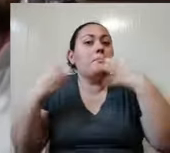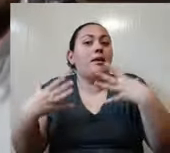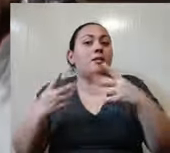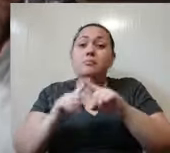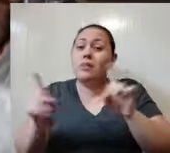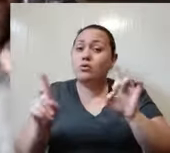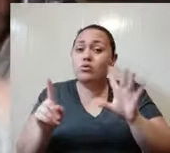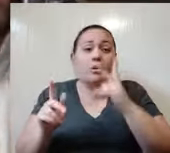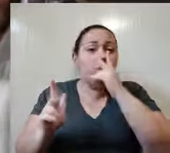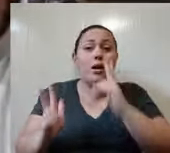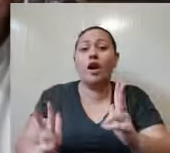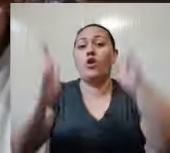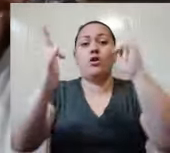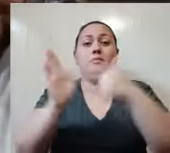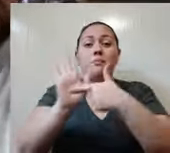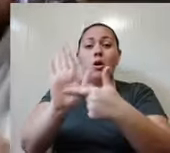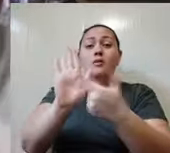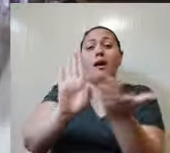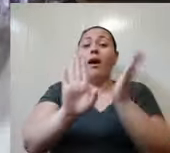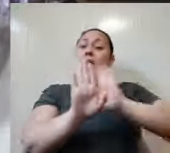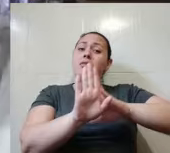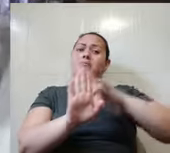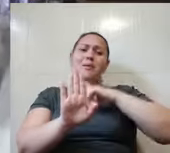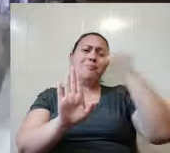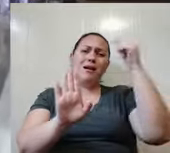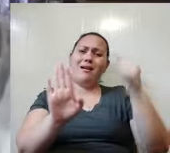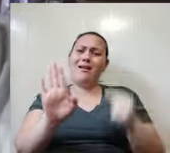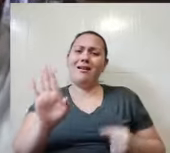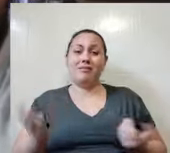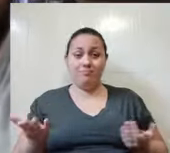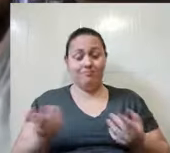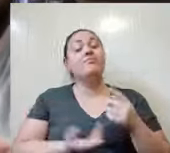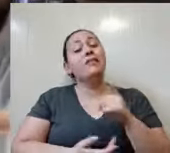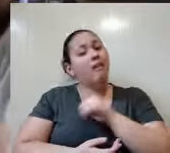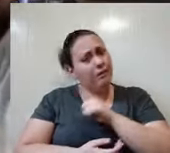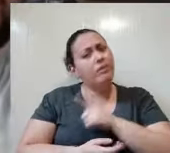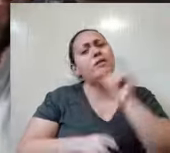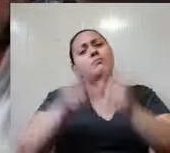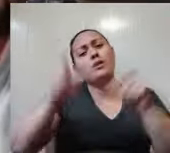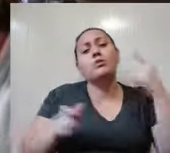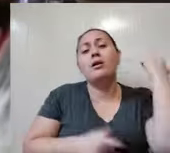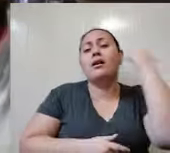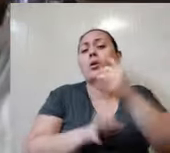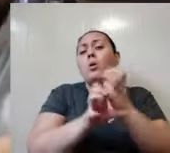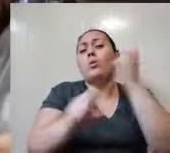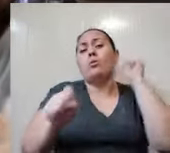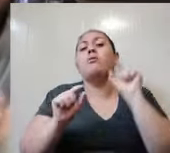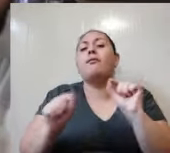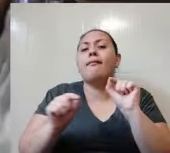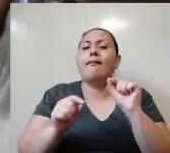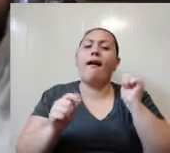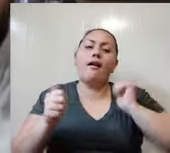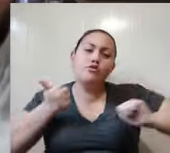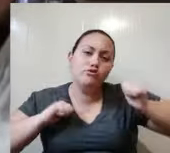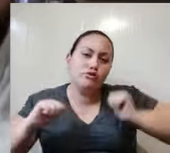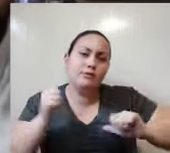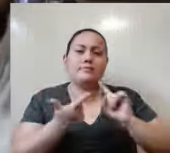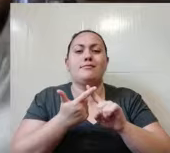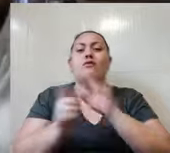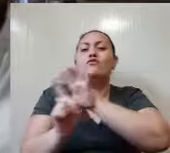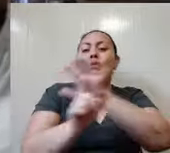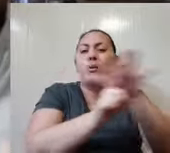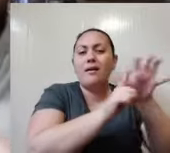vida. E isso quando a gente não fala das pessoas que ganham em cima disso, né? Que são os artistas, os influenciadores